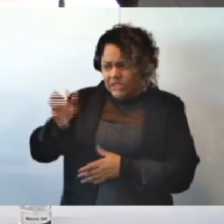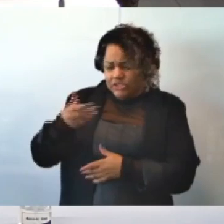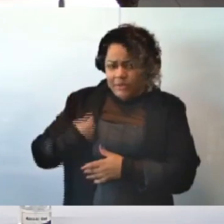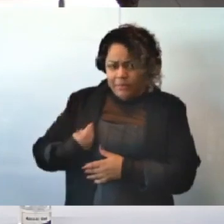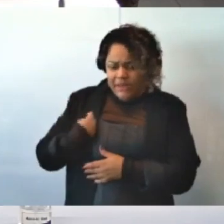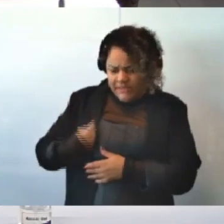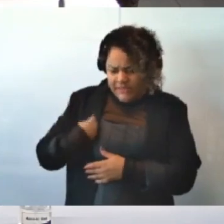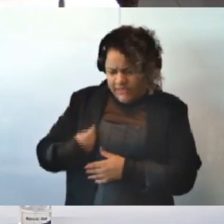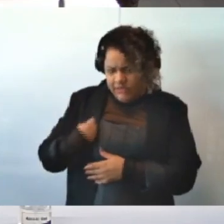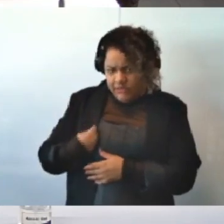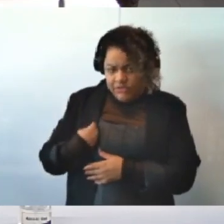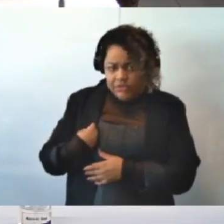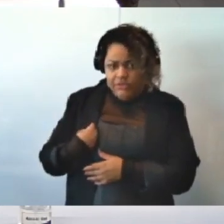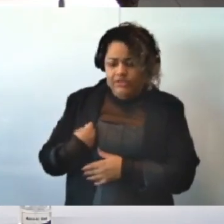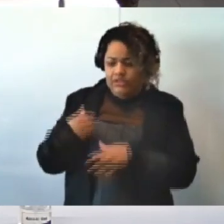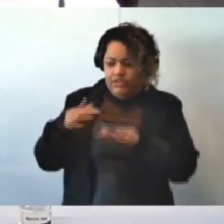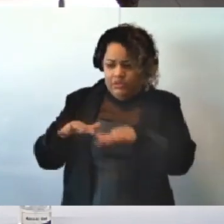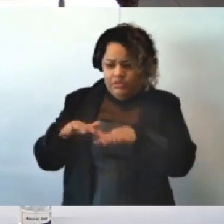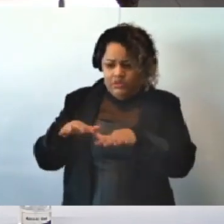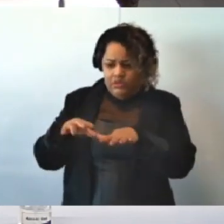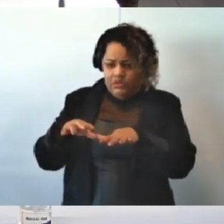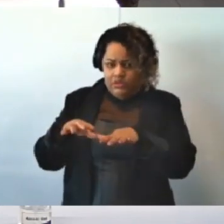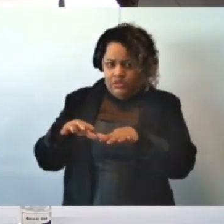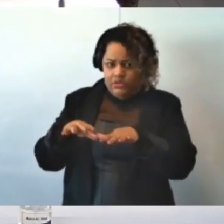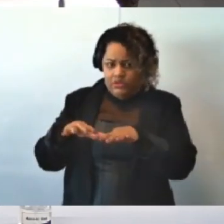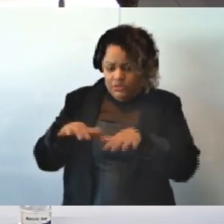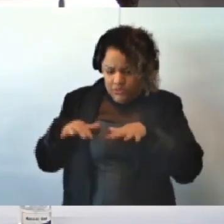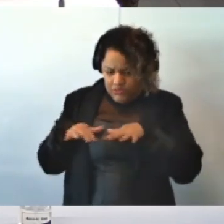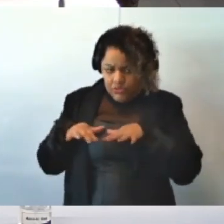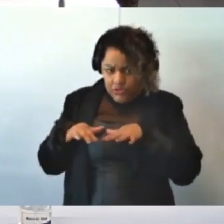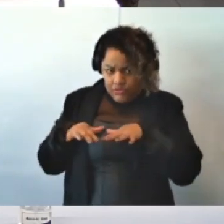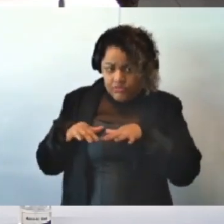Vereador Fernando Luiz, o Reinaldo está por aí?